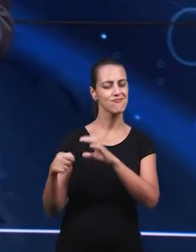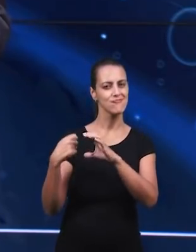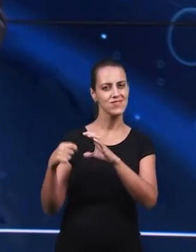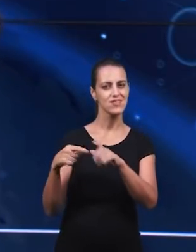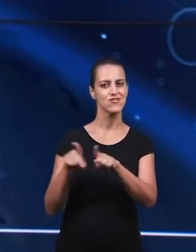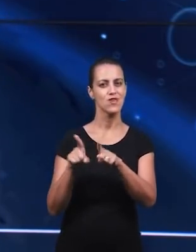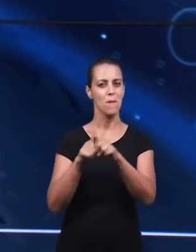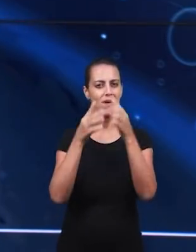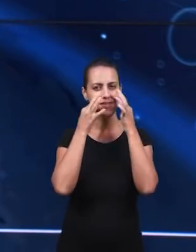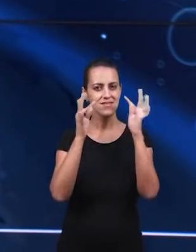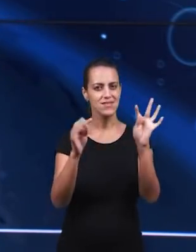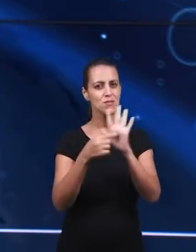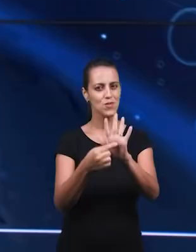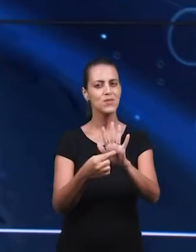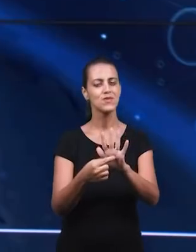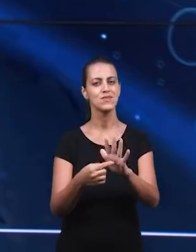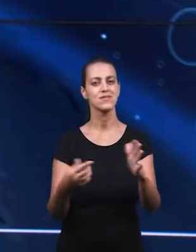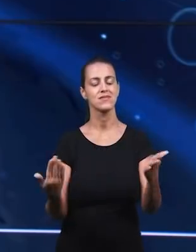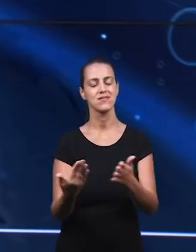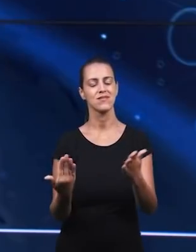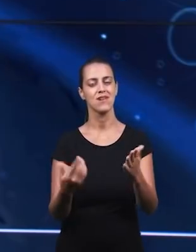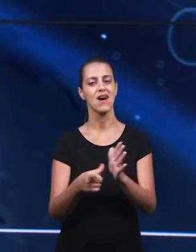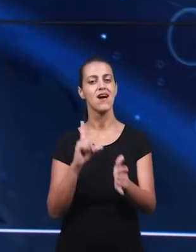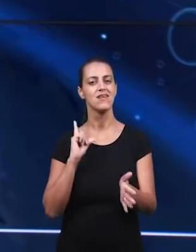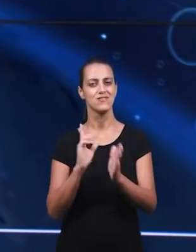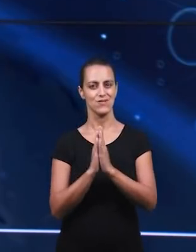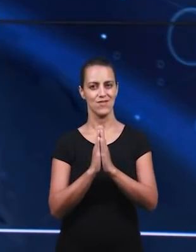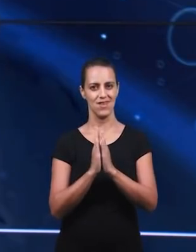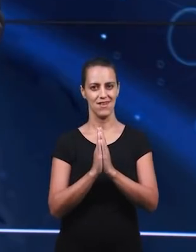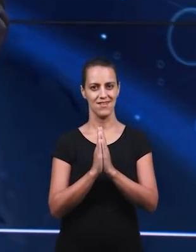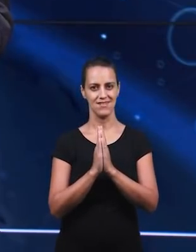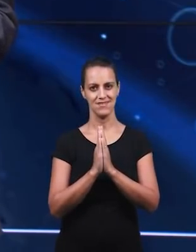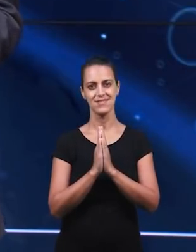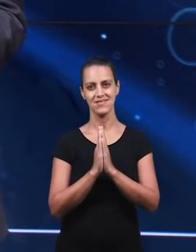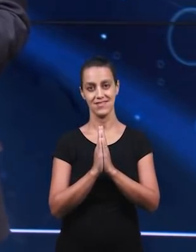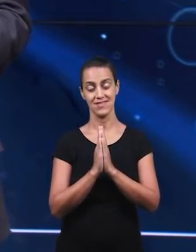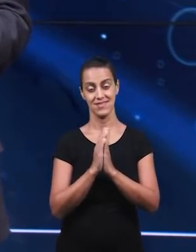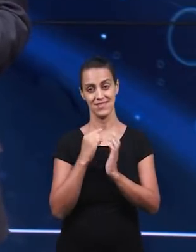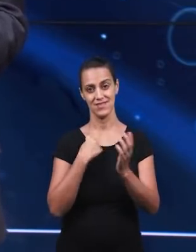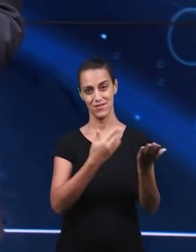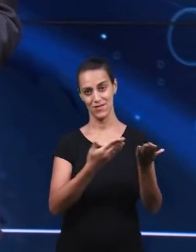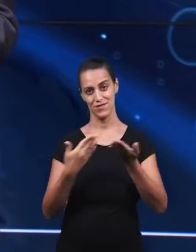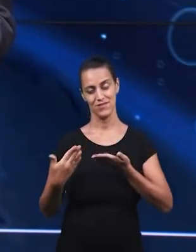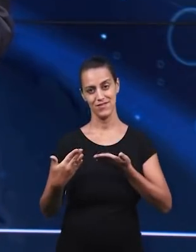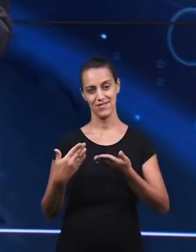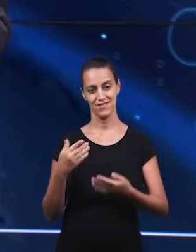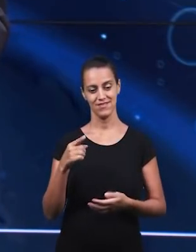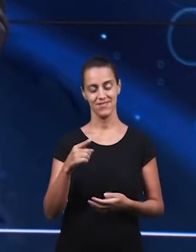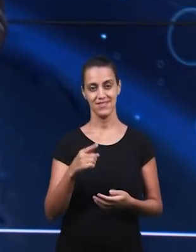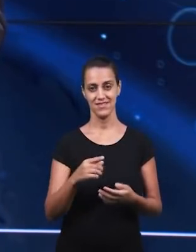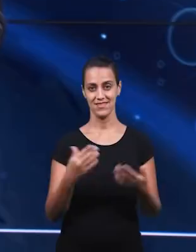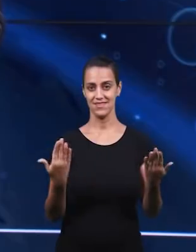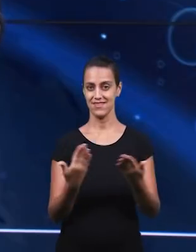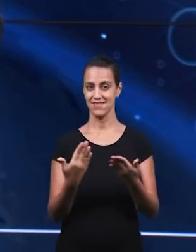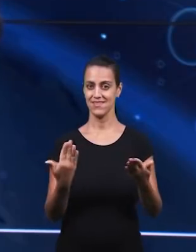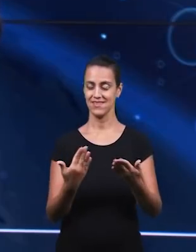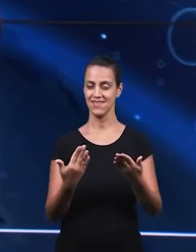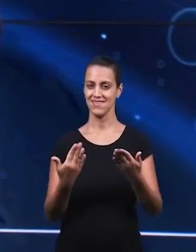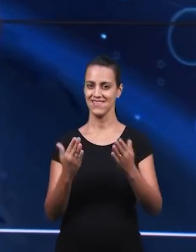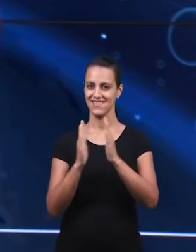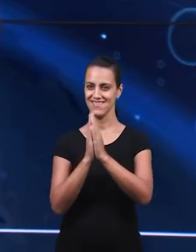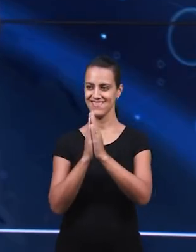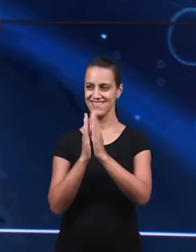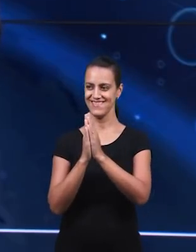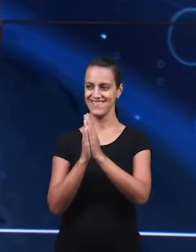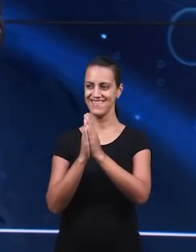desses testemunhos, nós vamos então orar ao Senhor nosso Deus. E eu te convido agora para estar diante do